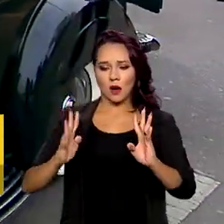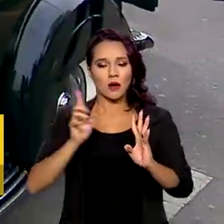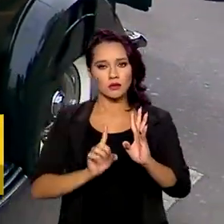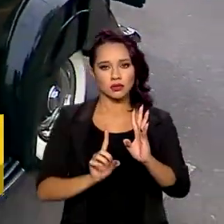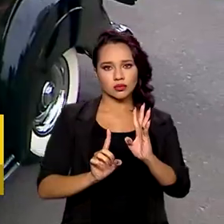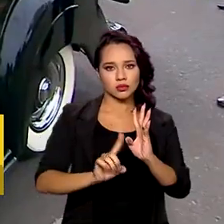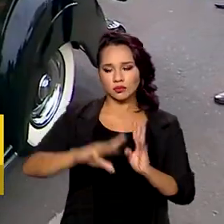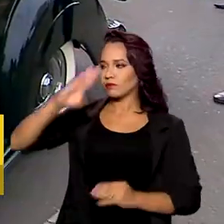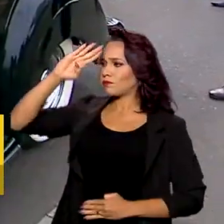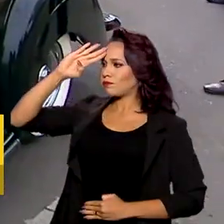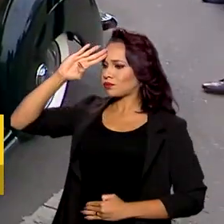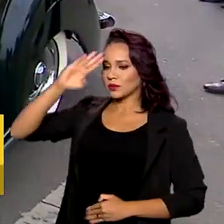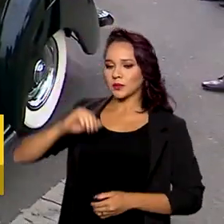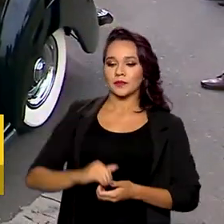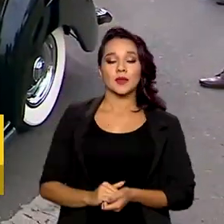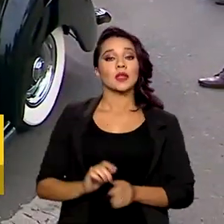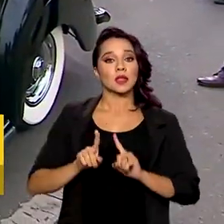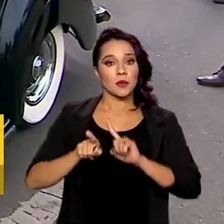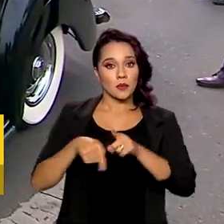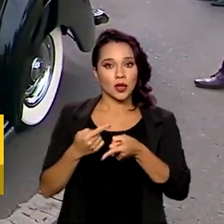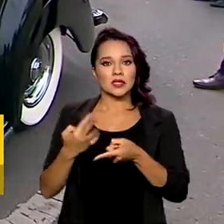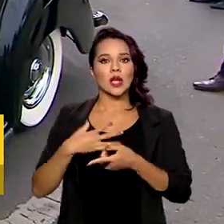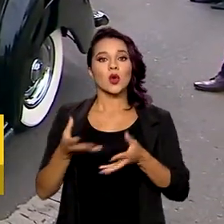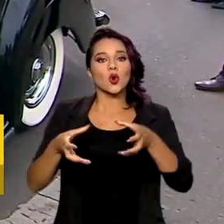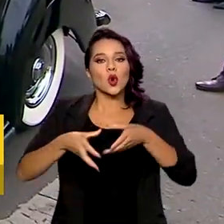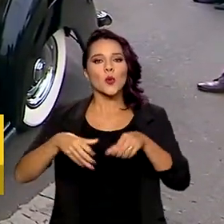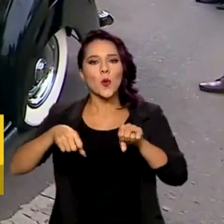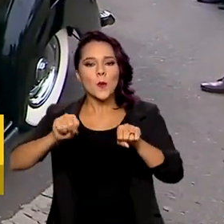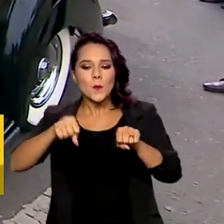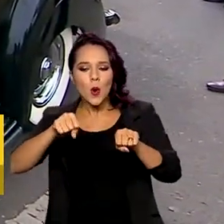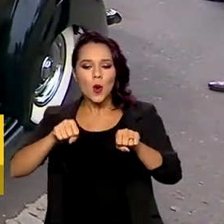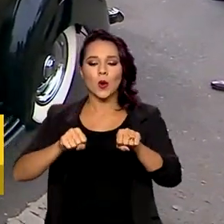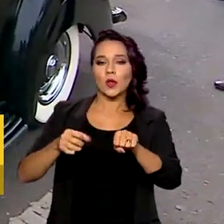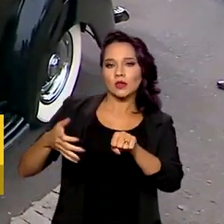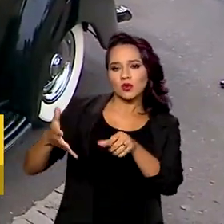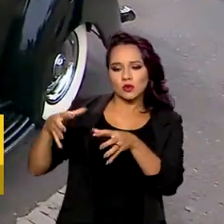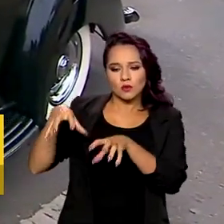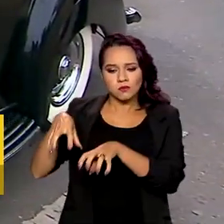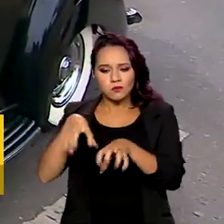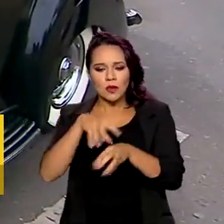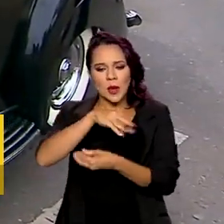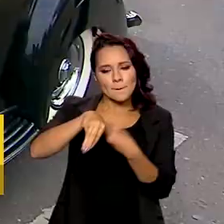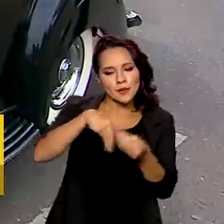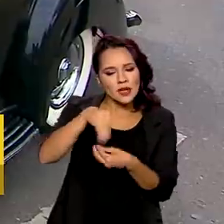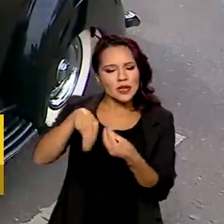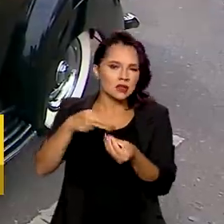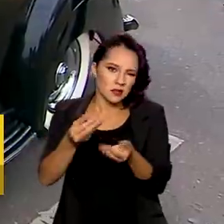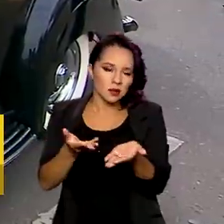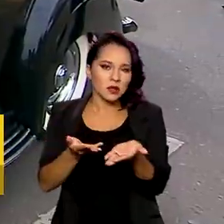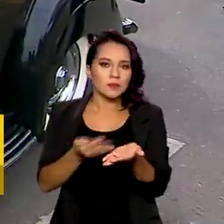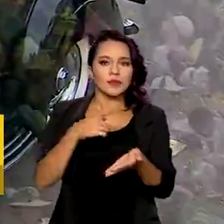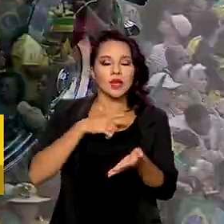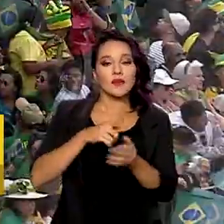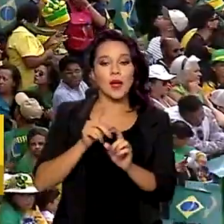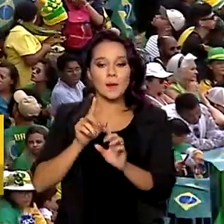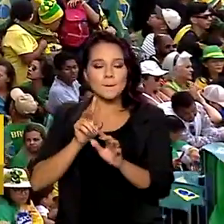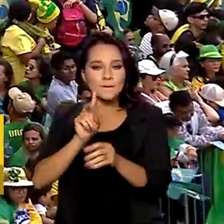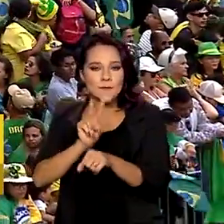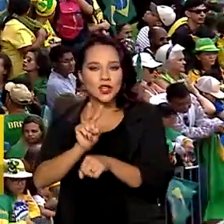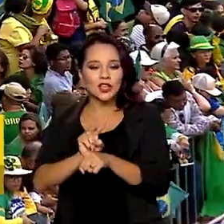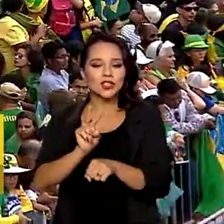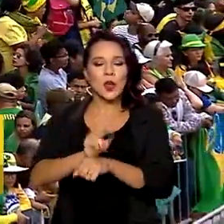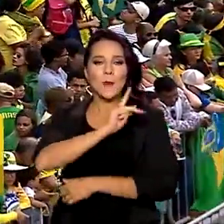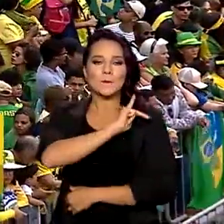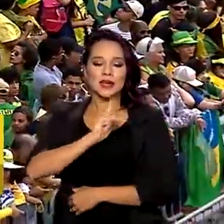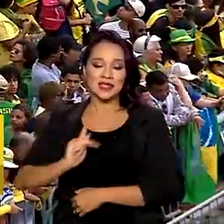ele recebe, então, os batedores. É uma ala de batedores mista, né, que vai escoltar o presidente